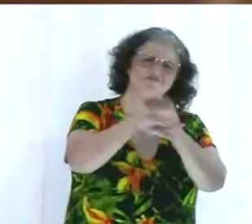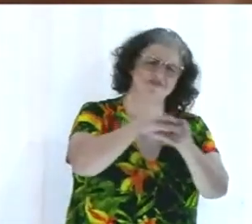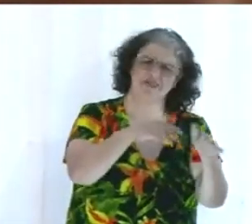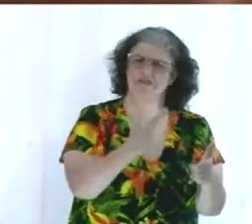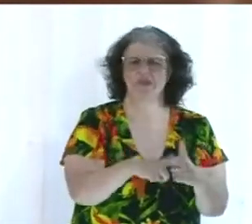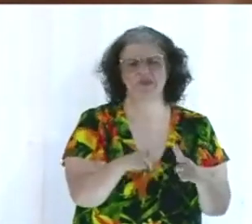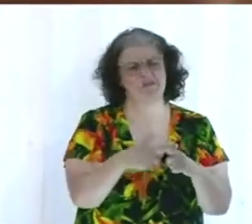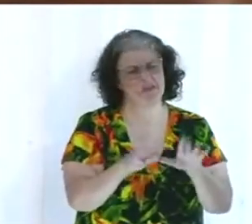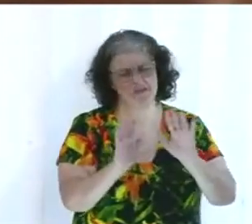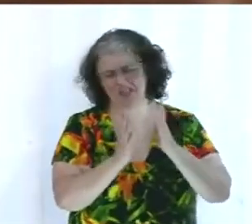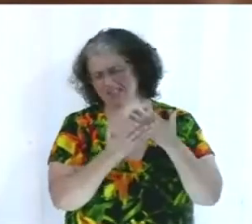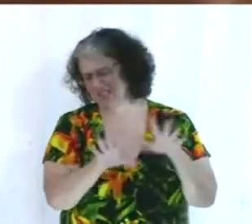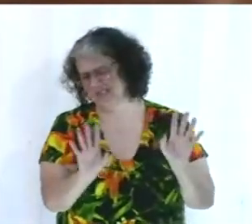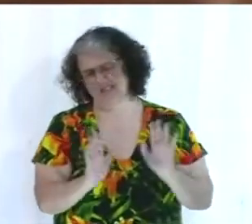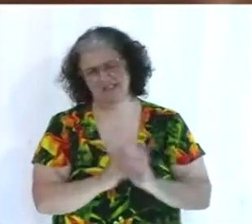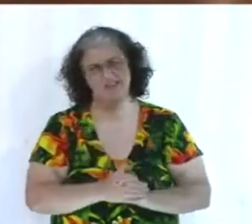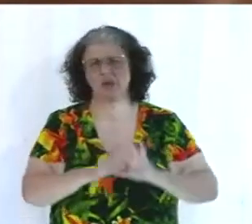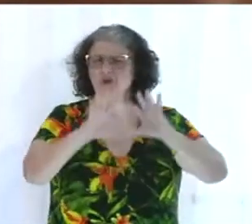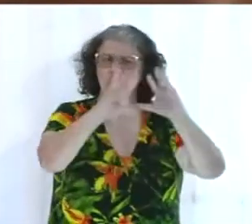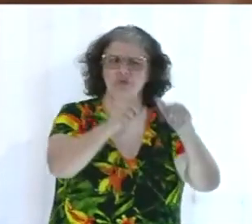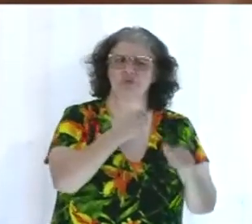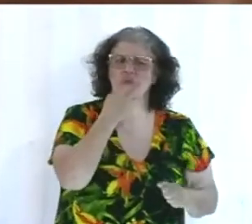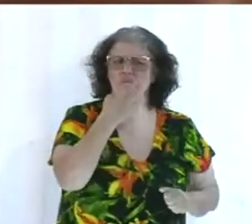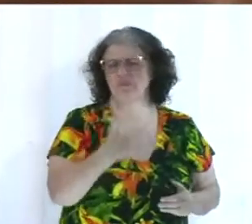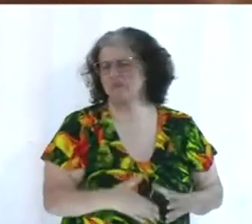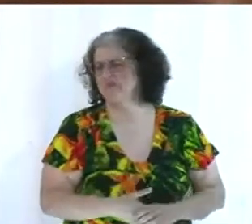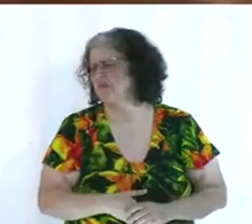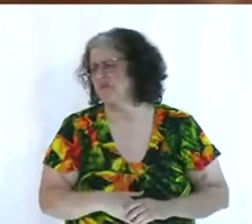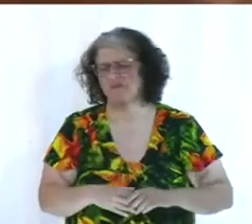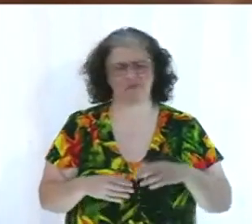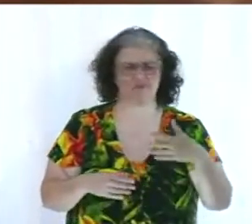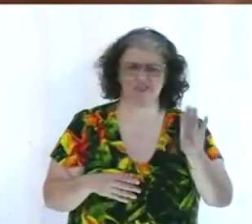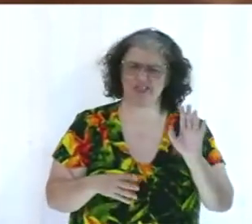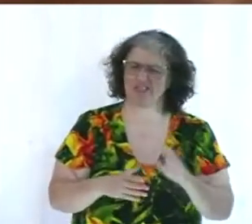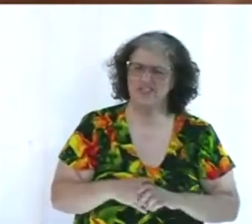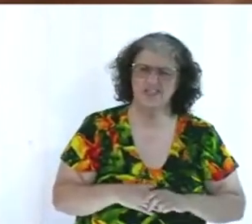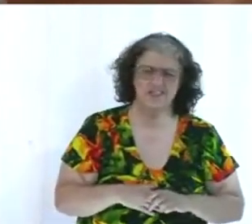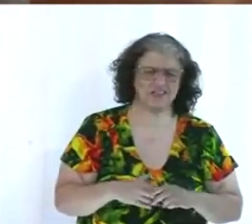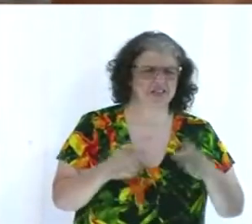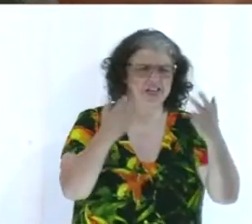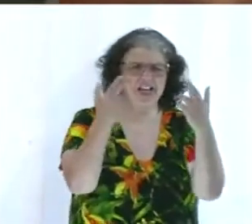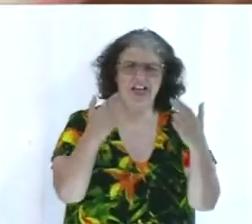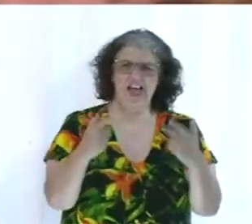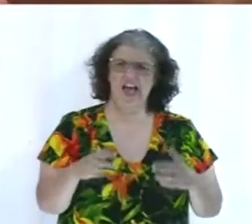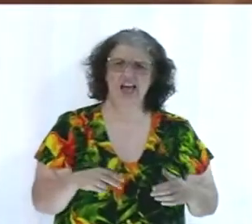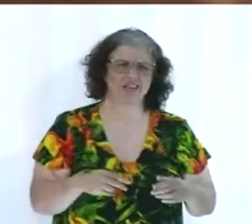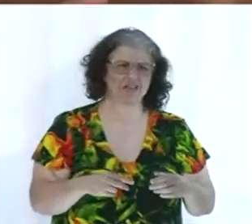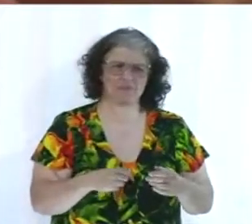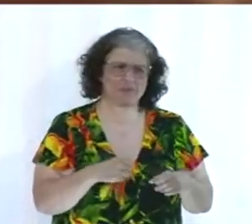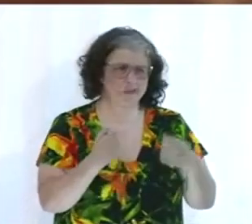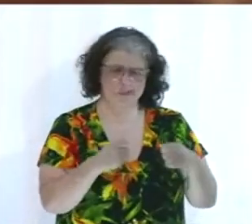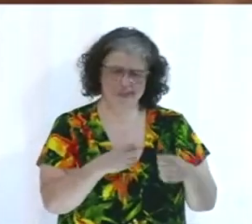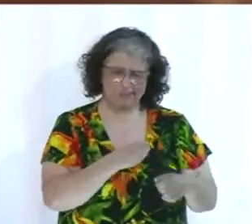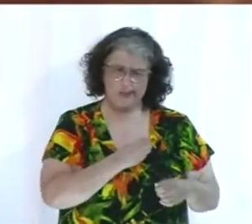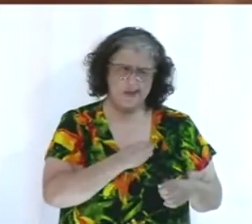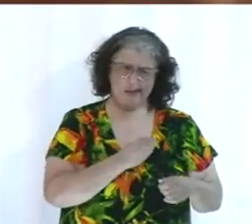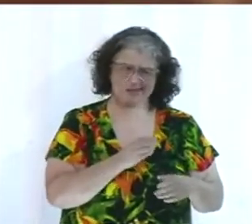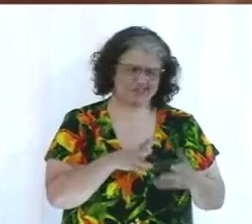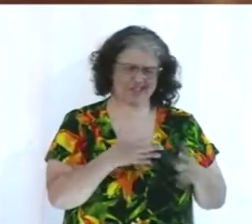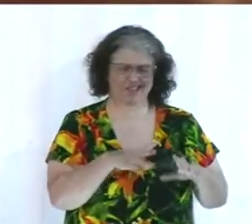não desagrada a Deus não, todo mundo faz, muita coisa mudou, hoje não é mais aquela rigidez. Diz a